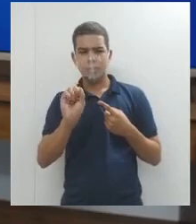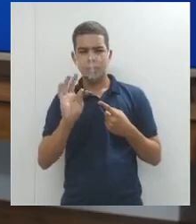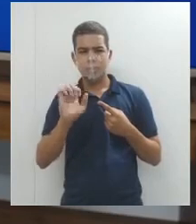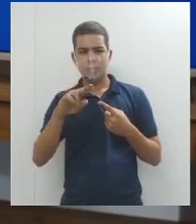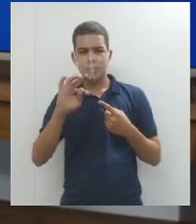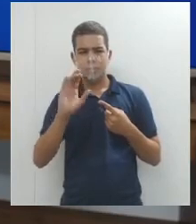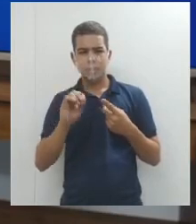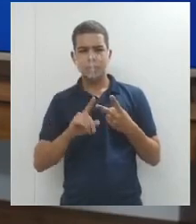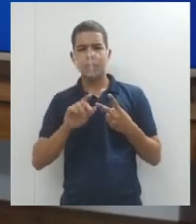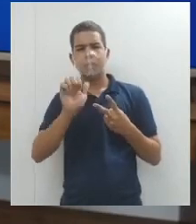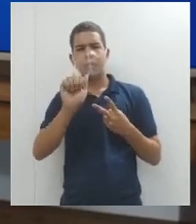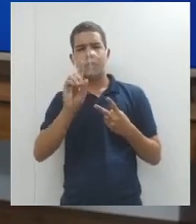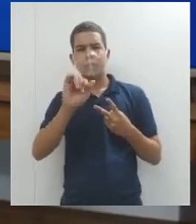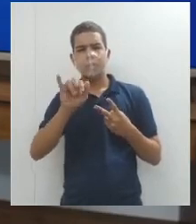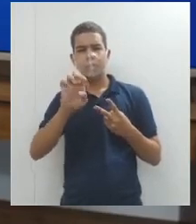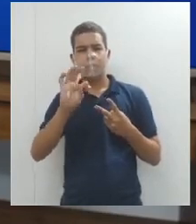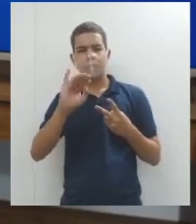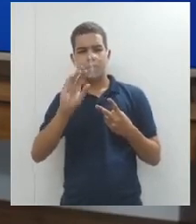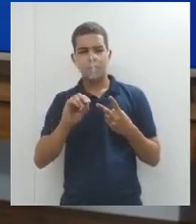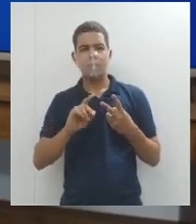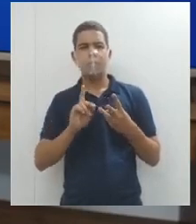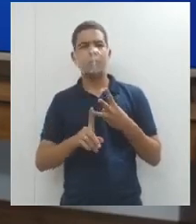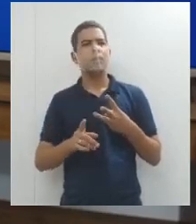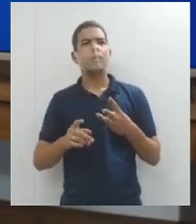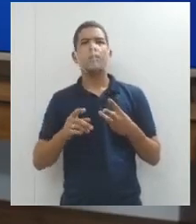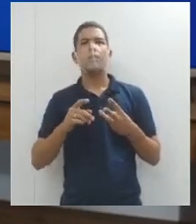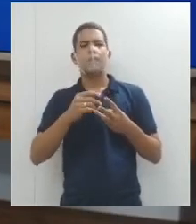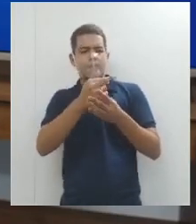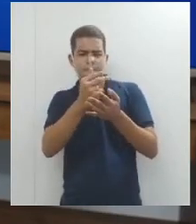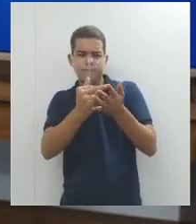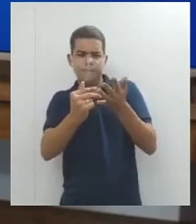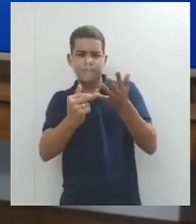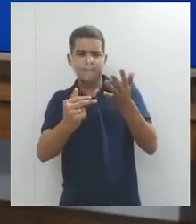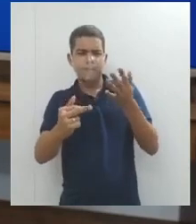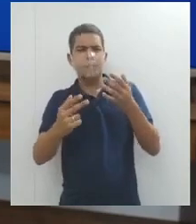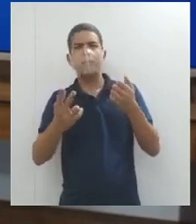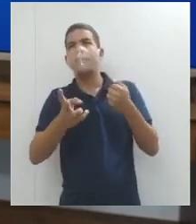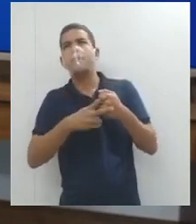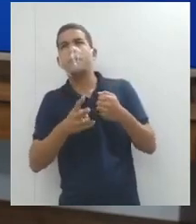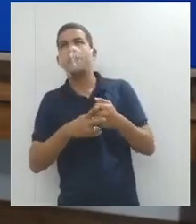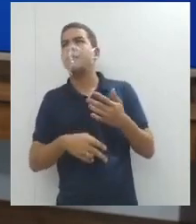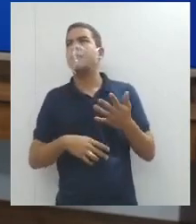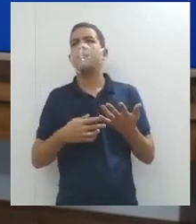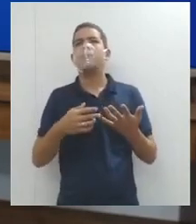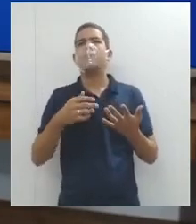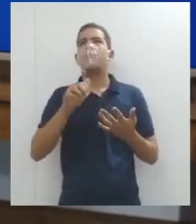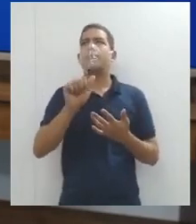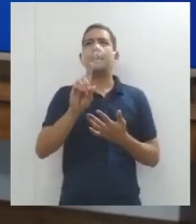adjetivo, pronome, numeral, artigo, verbo,